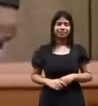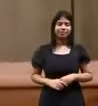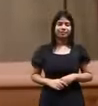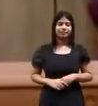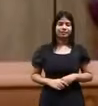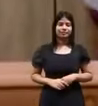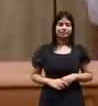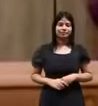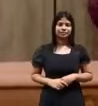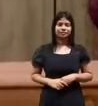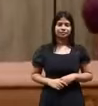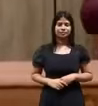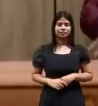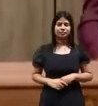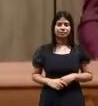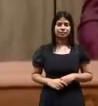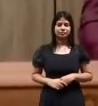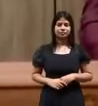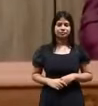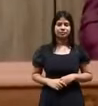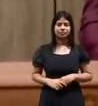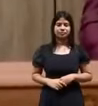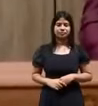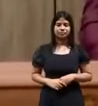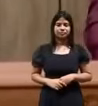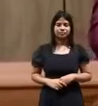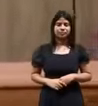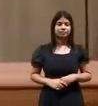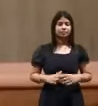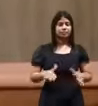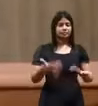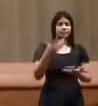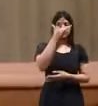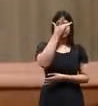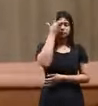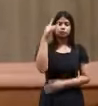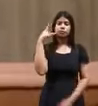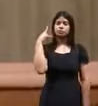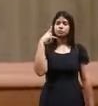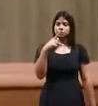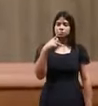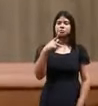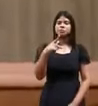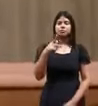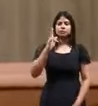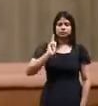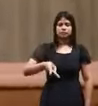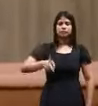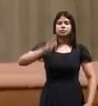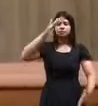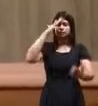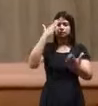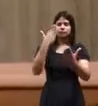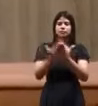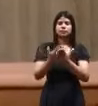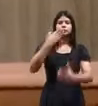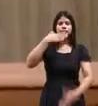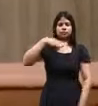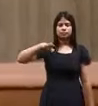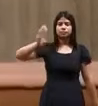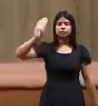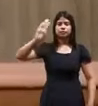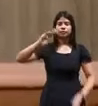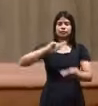de longe. De longe. Eles viram a promessa, ele vem. E muitos morreram sem ver a